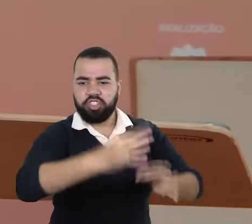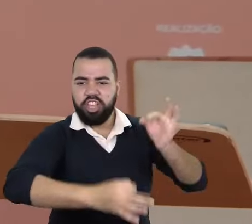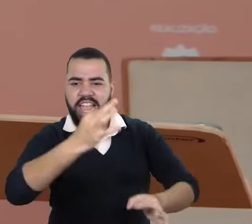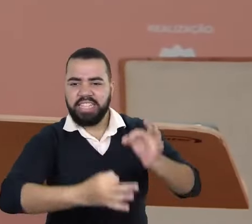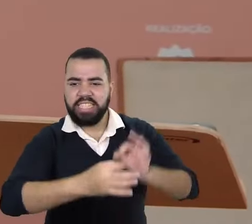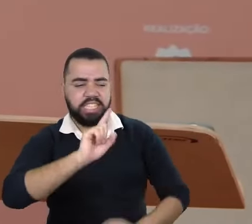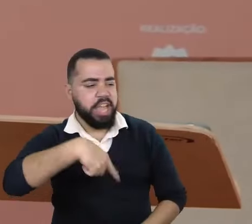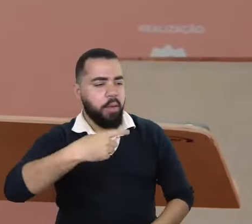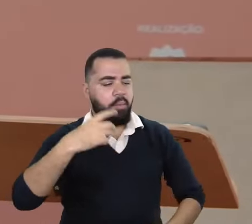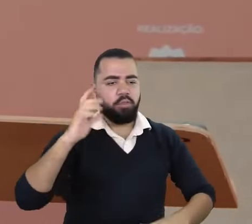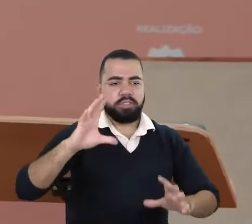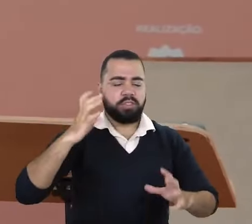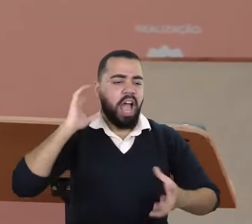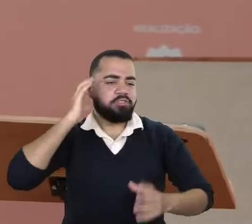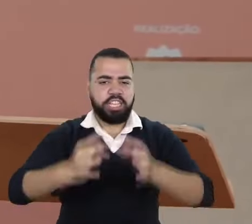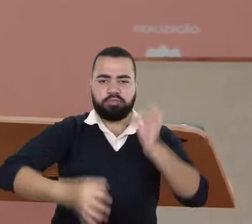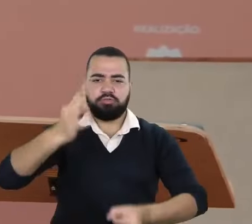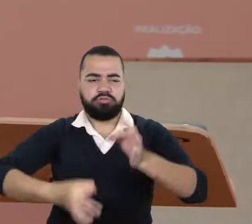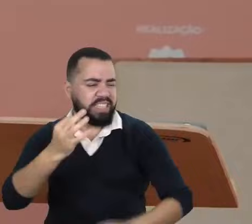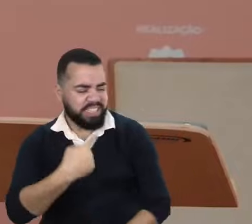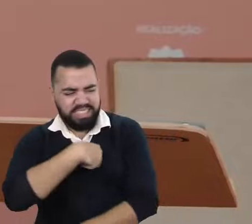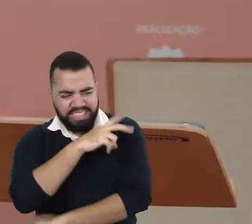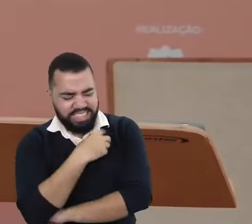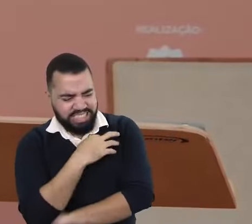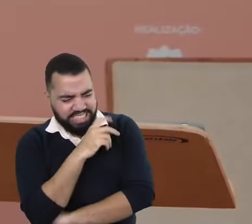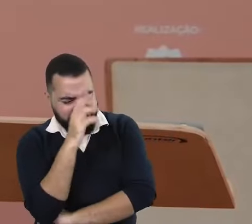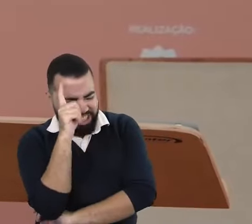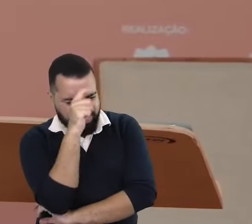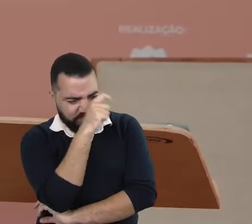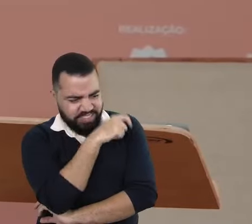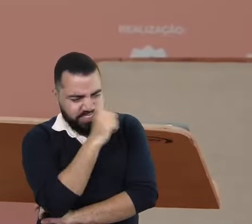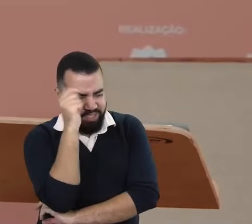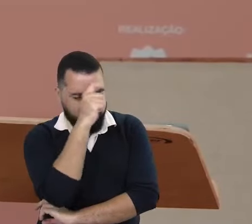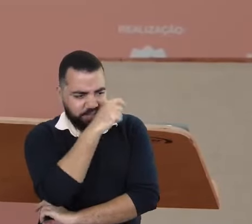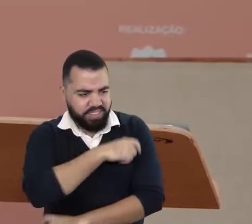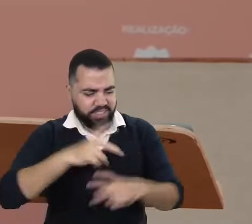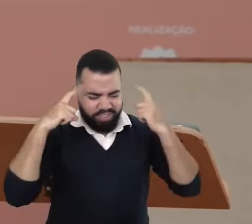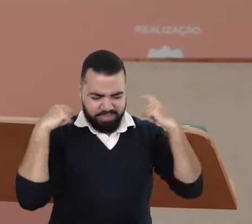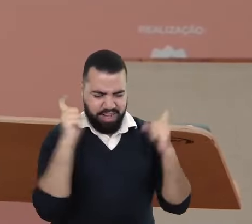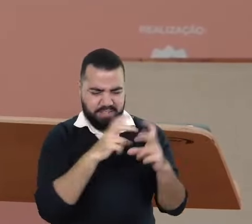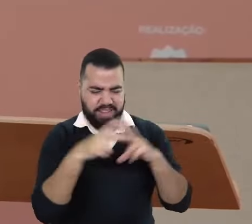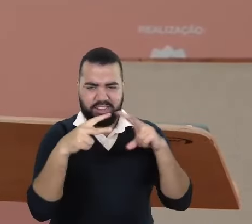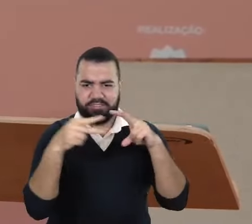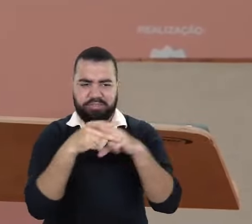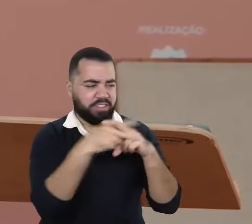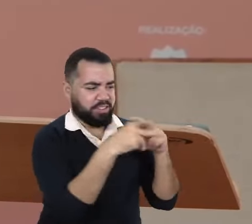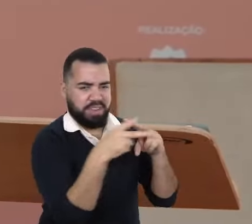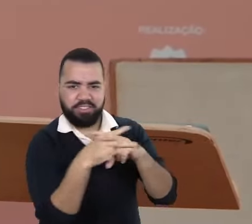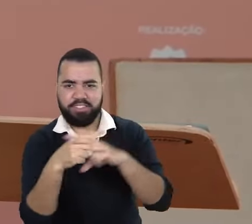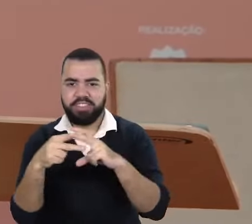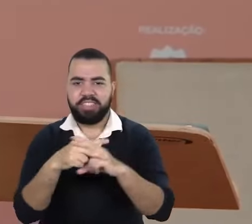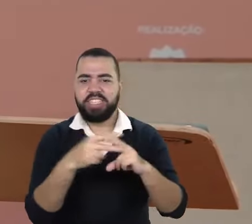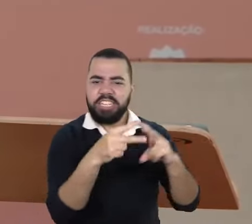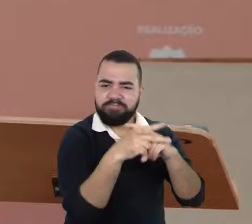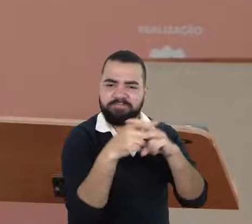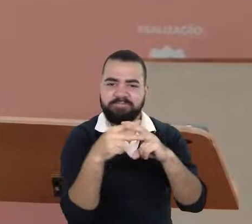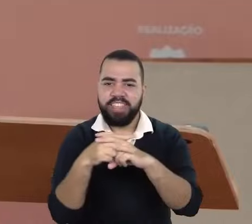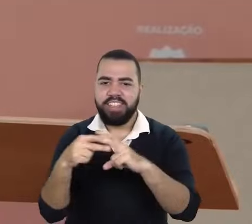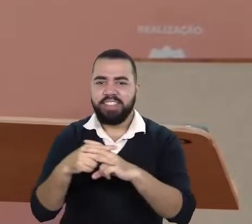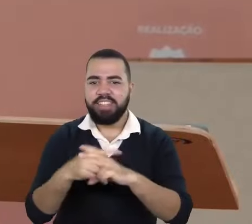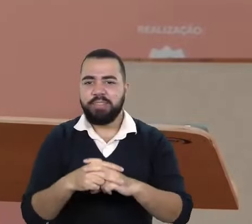para as audiências, comecei a ir em tudo. Aí fiquei, Jesus, que lugar sufocante, esse povo gritando. Aí teve um dia que teve uma briga, que um engafunhou com o outro assim, e foi aquele